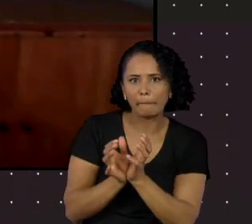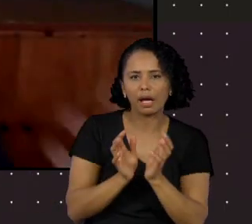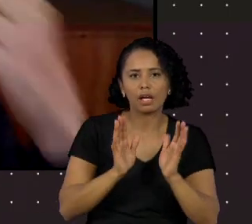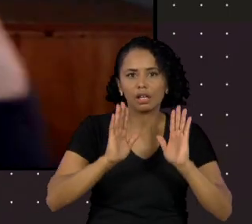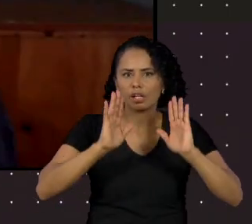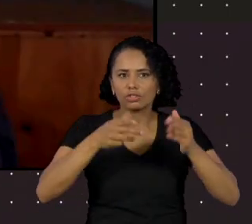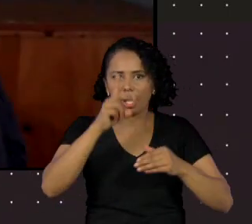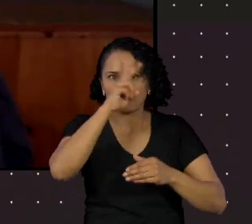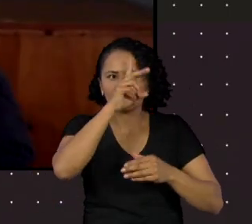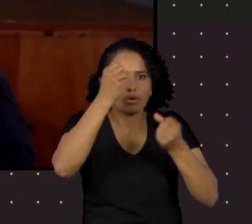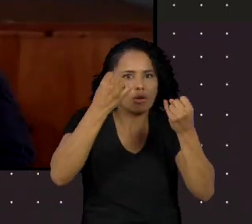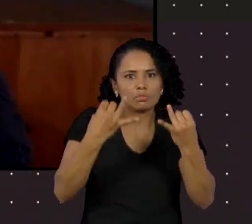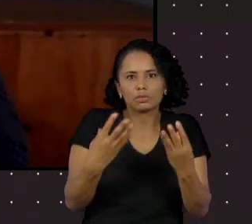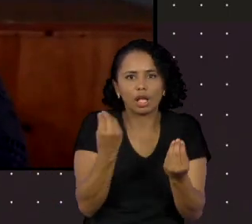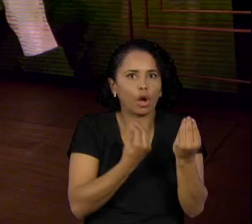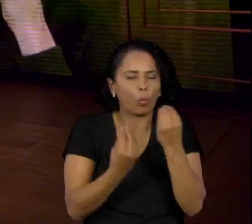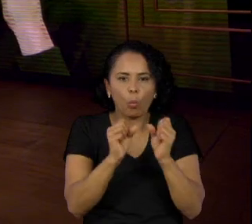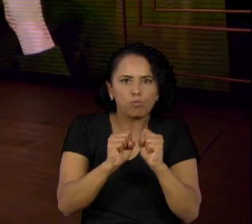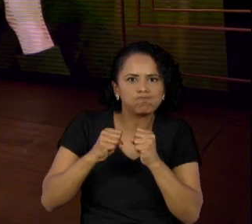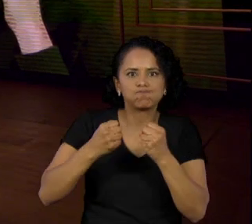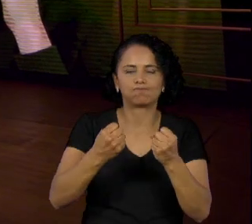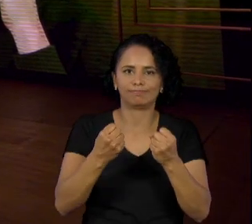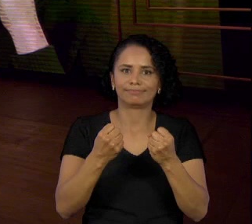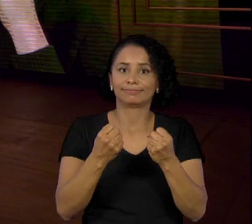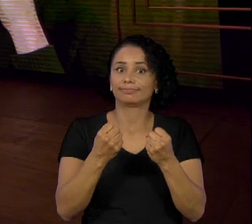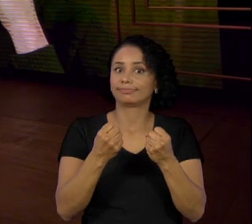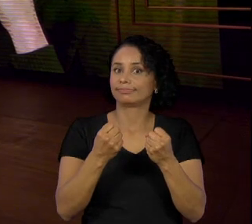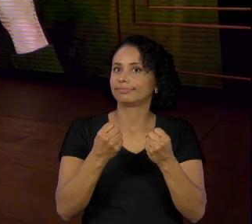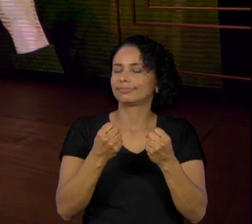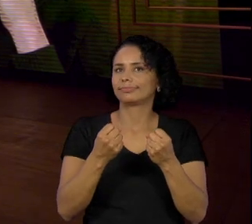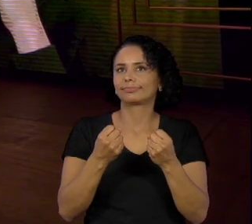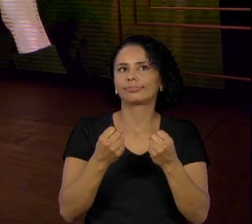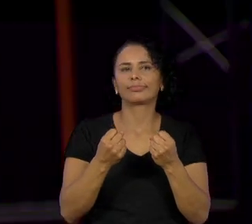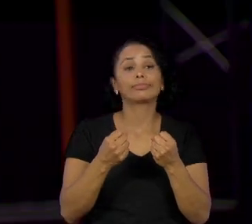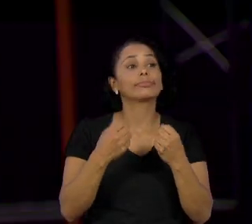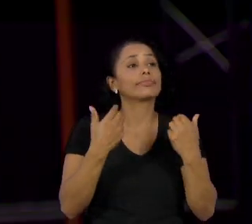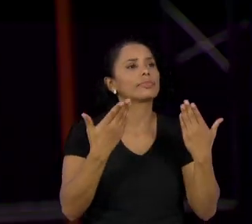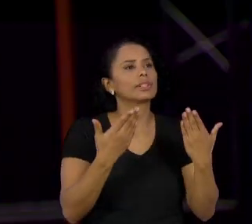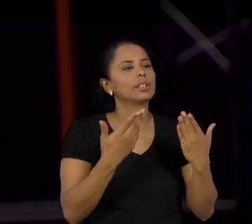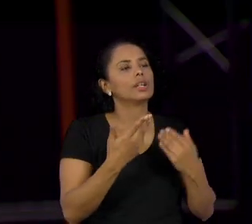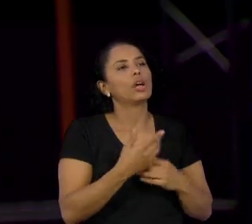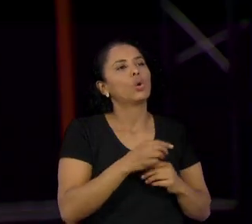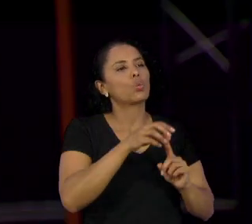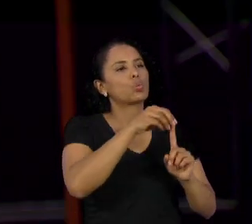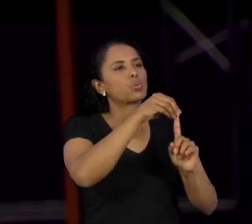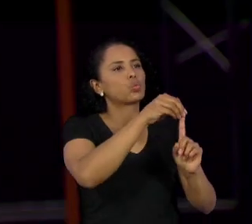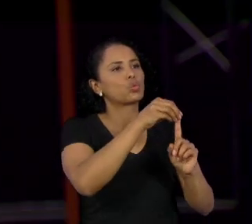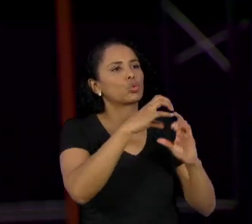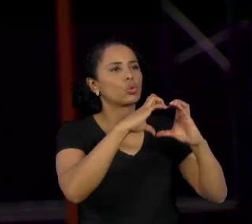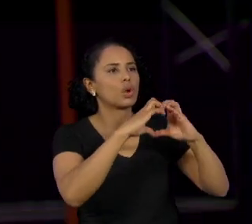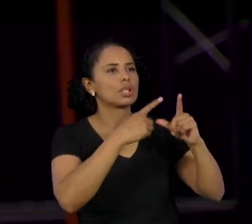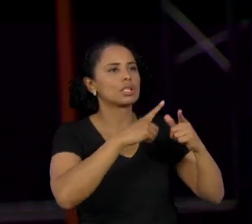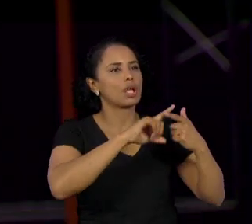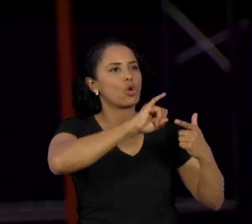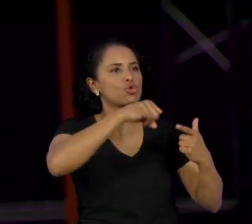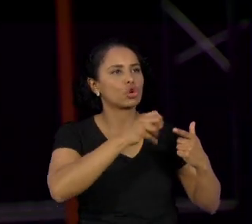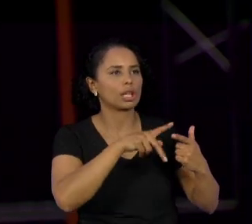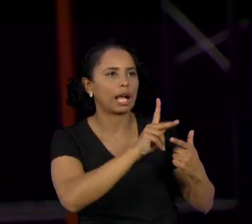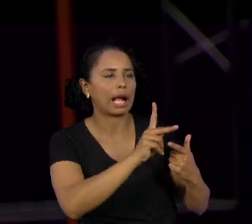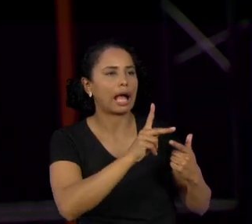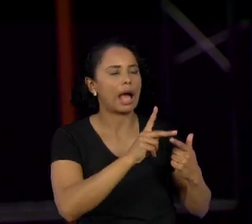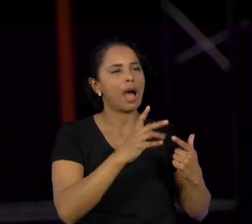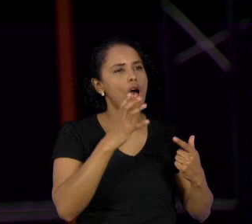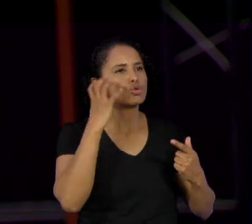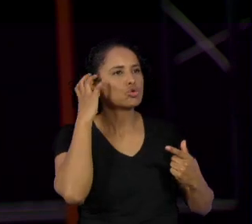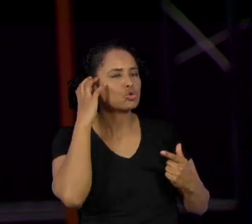essas histórias de uma maneira potente. Débora, Um Só Coração, JK, Som e Fúria são algumas